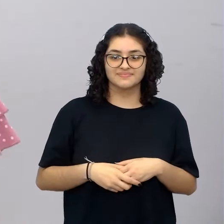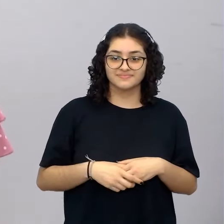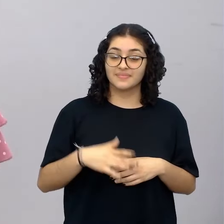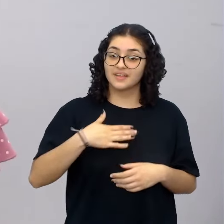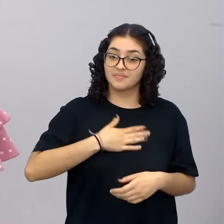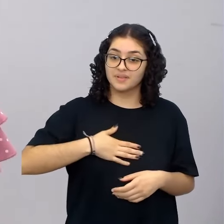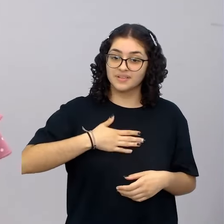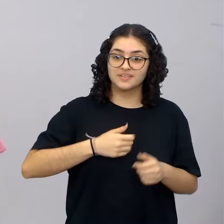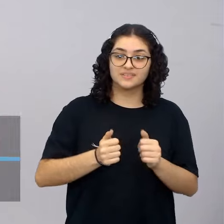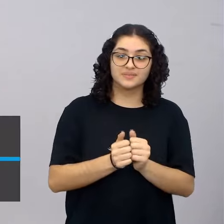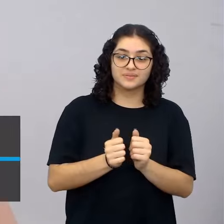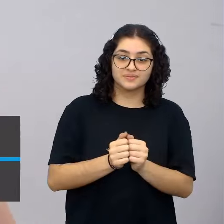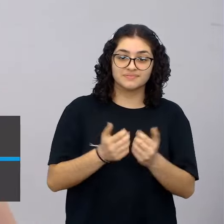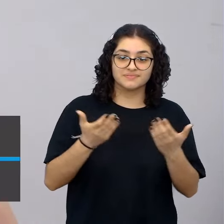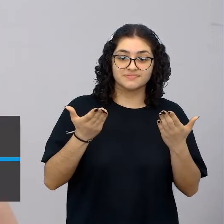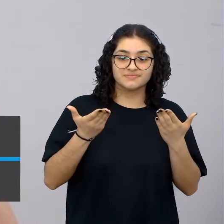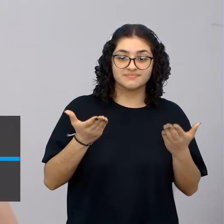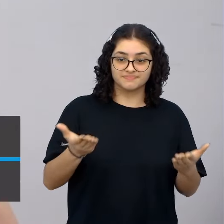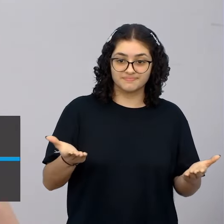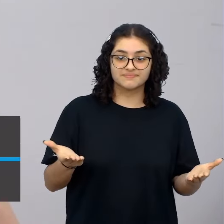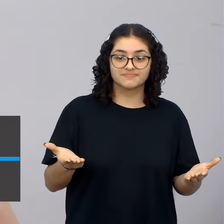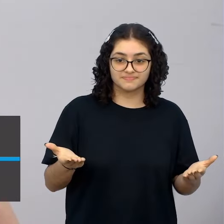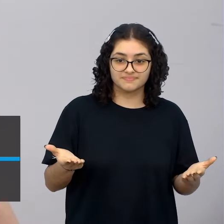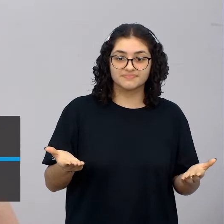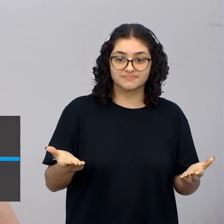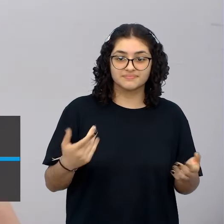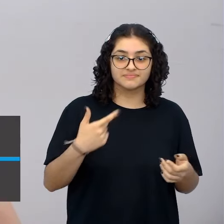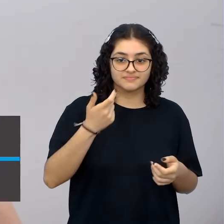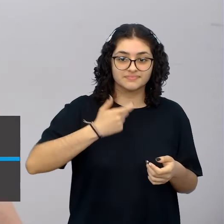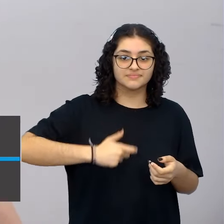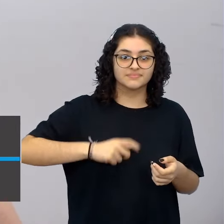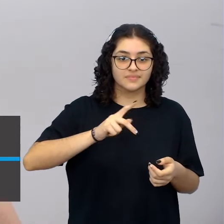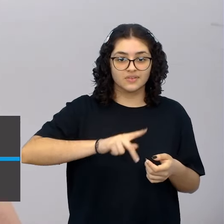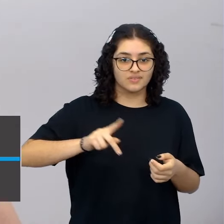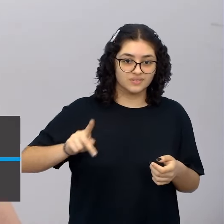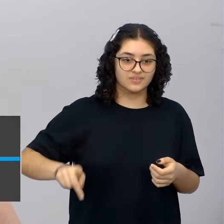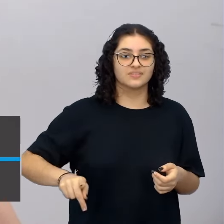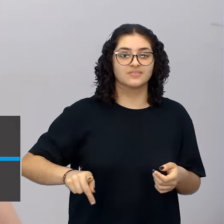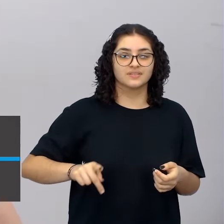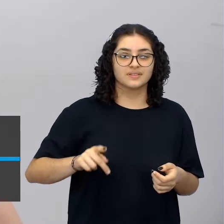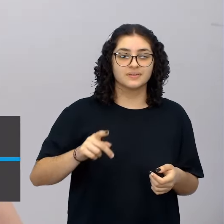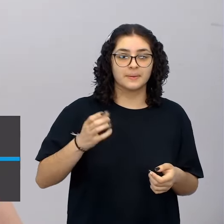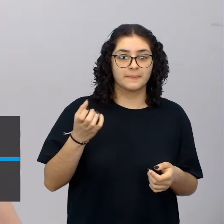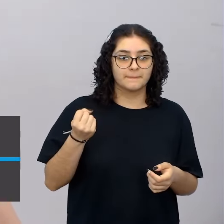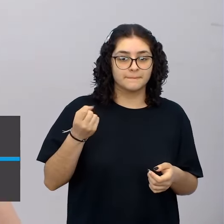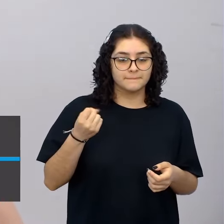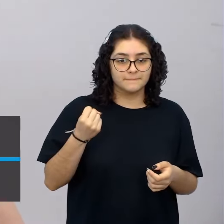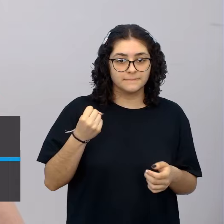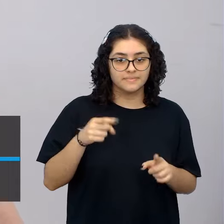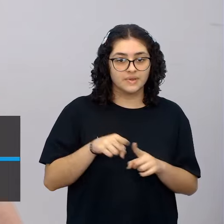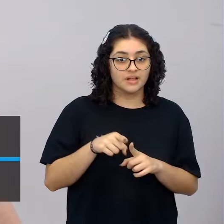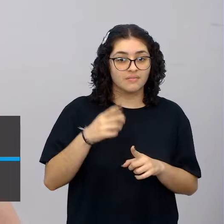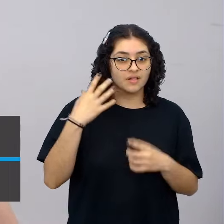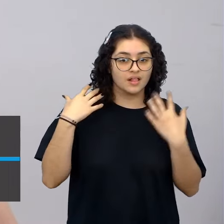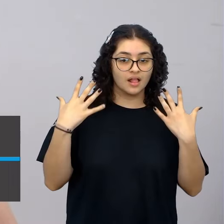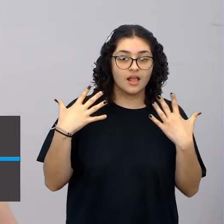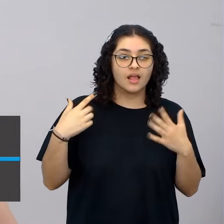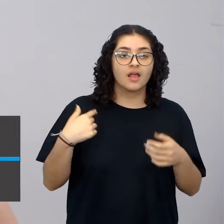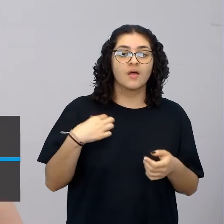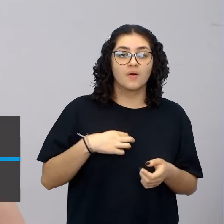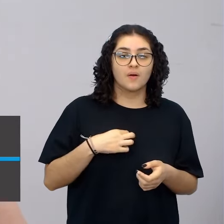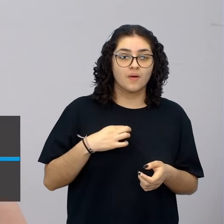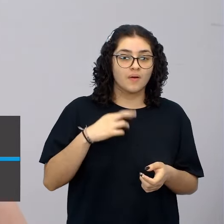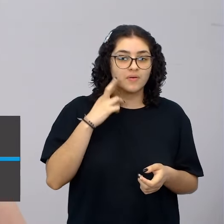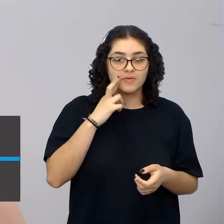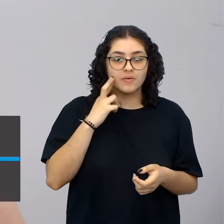estar com vocês aqui conversando. Então, eu sou professora, pele branca, cabelos claros, e estou com uma blusa